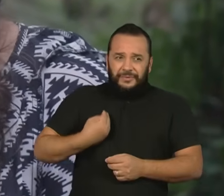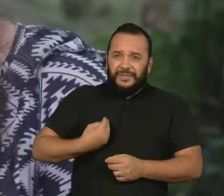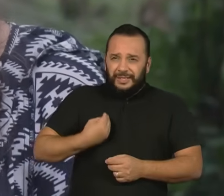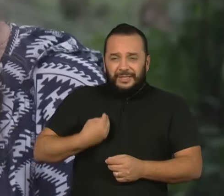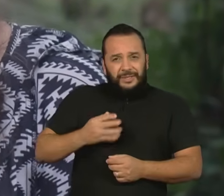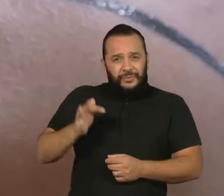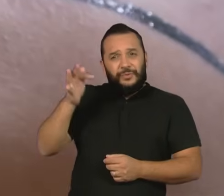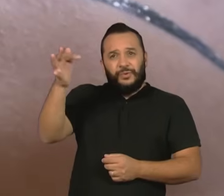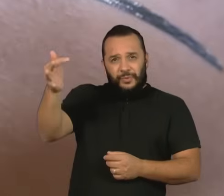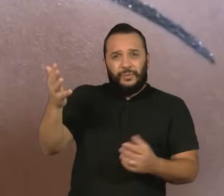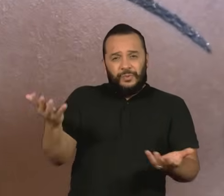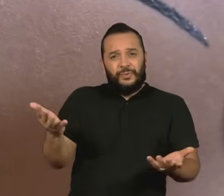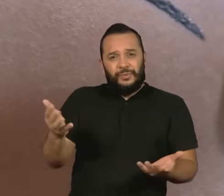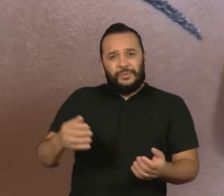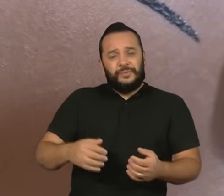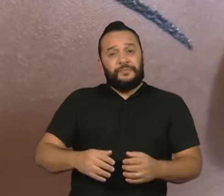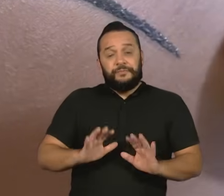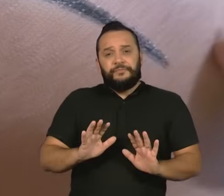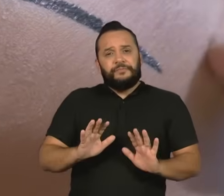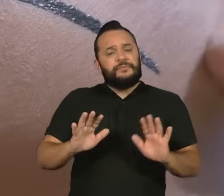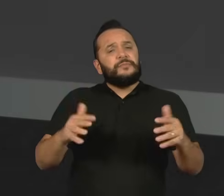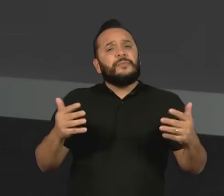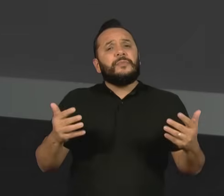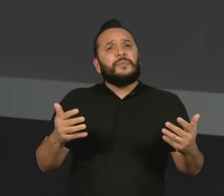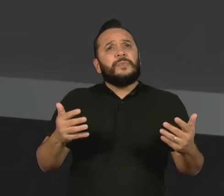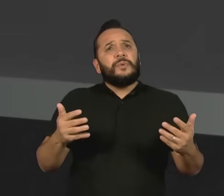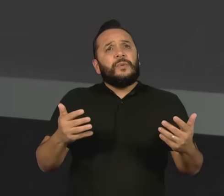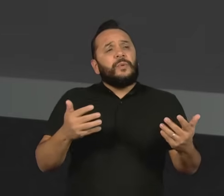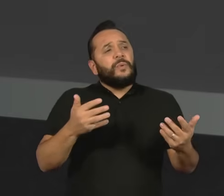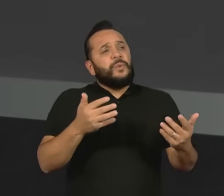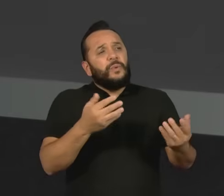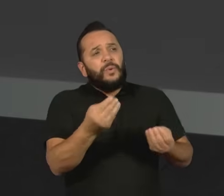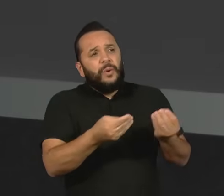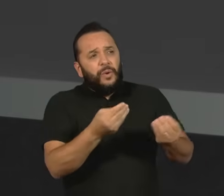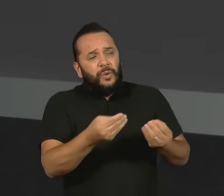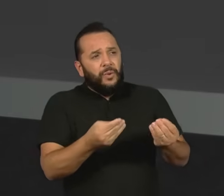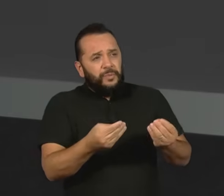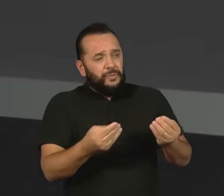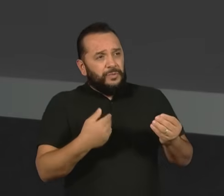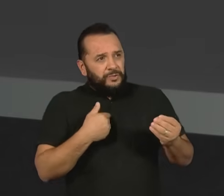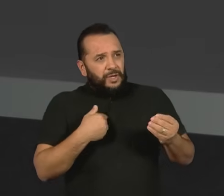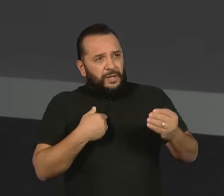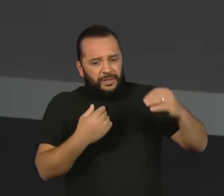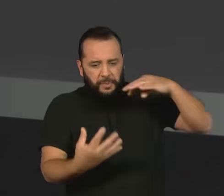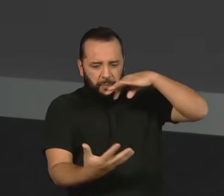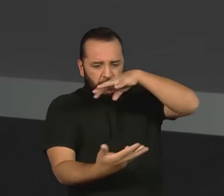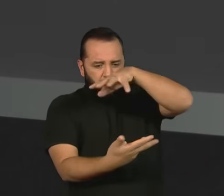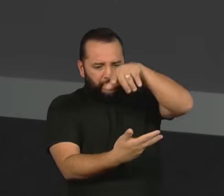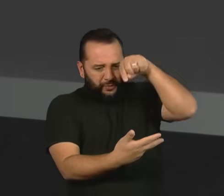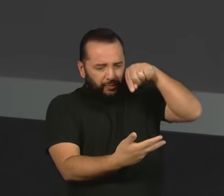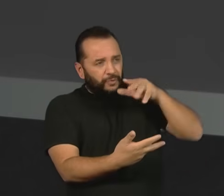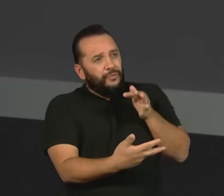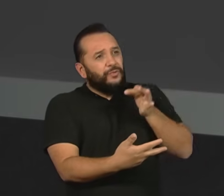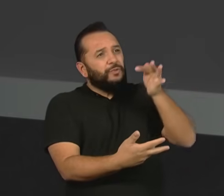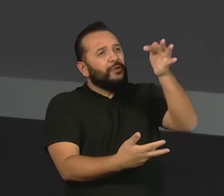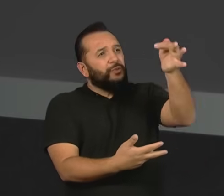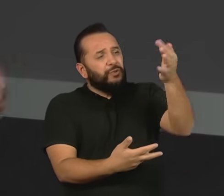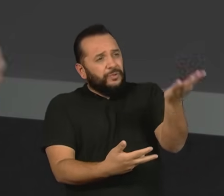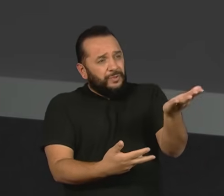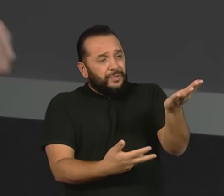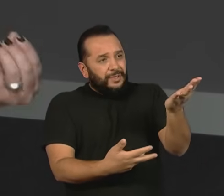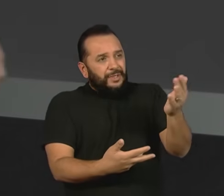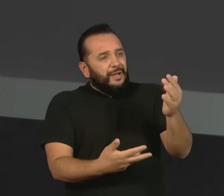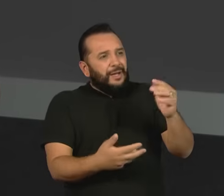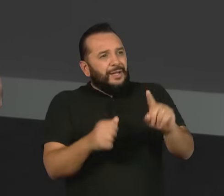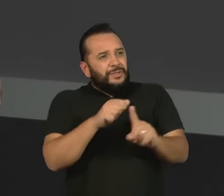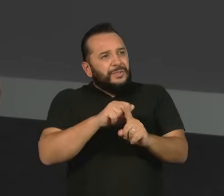para o futuro. Qual é o peso que tem para o futuro da Terra isso que as sociedades não indígenas